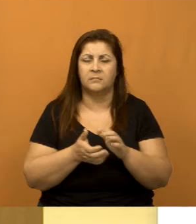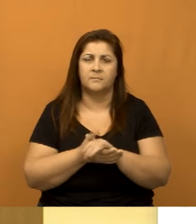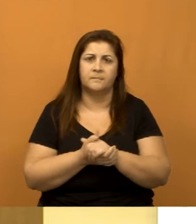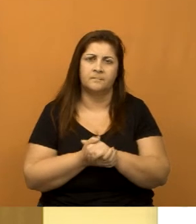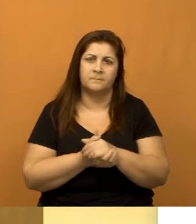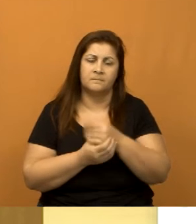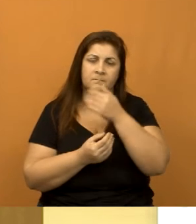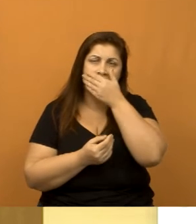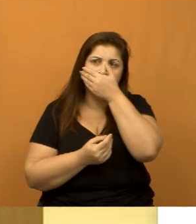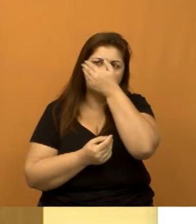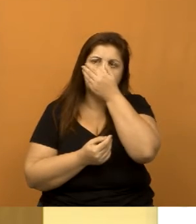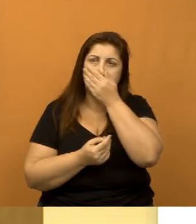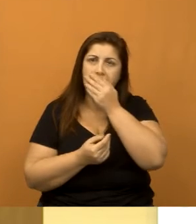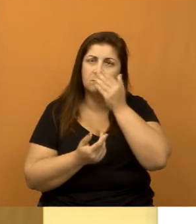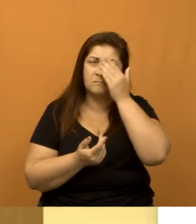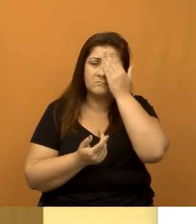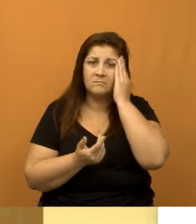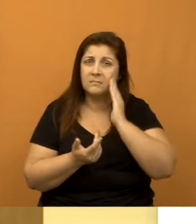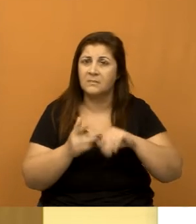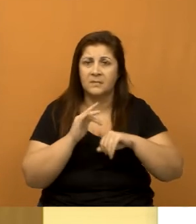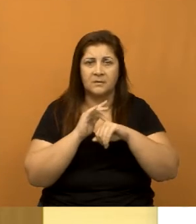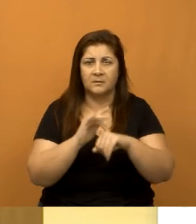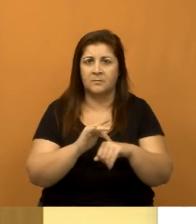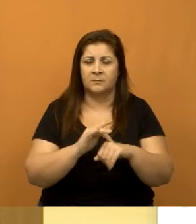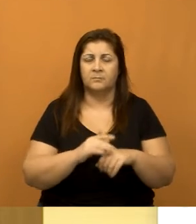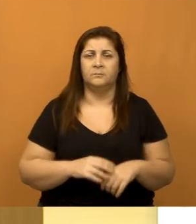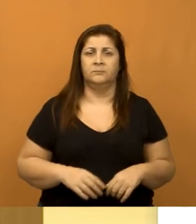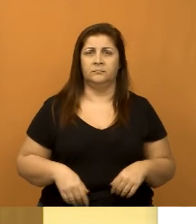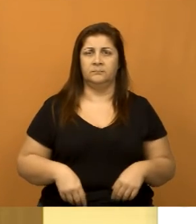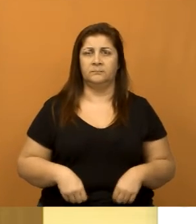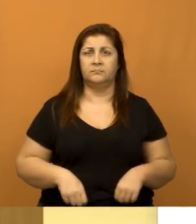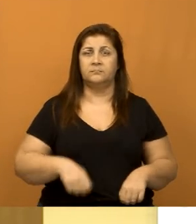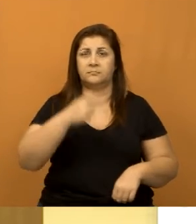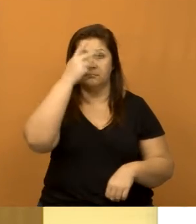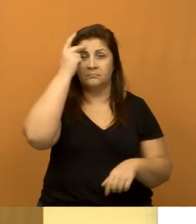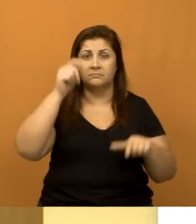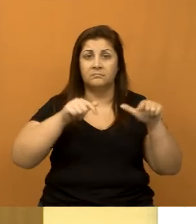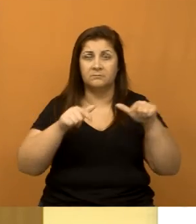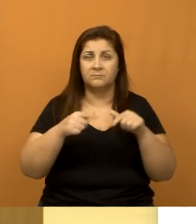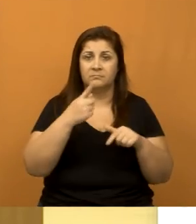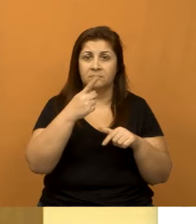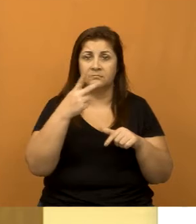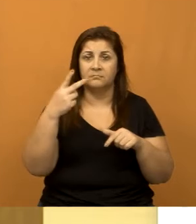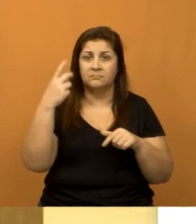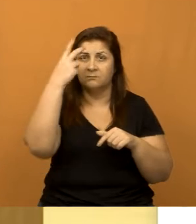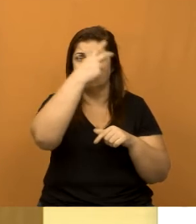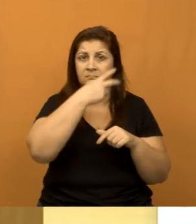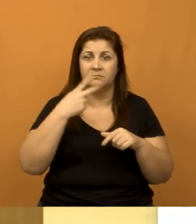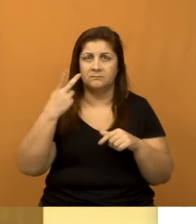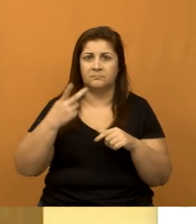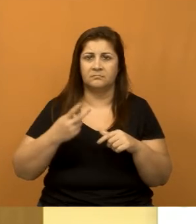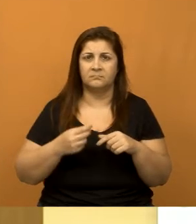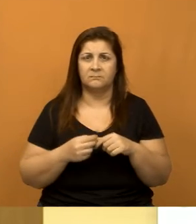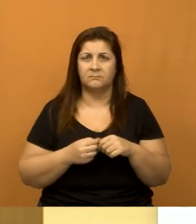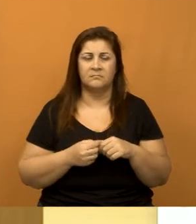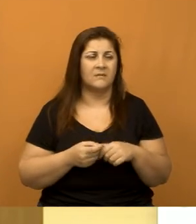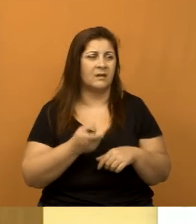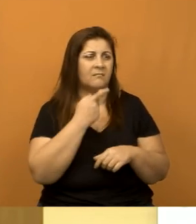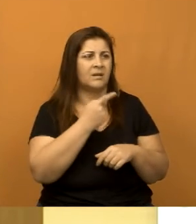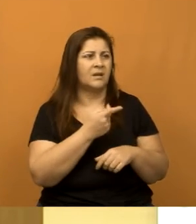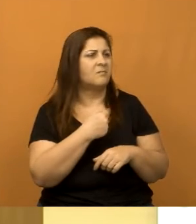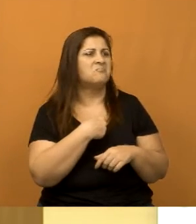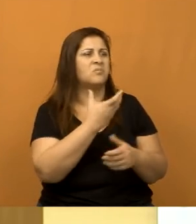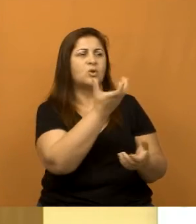chegamos. Isso é uma autorização da legislação. A pessoa trabalhar 12 horas seguidas, e se o empregador disser, não, eu não quero que